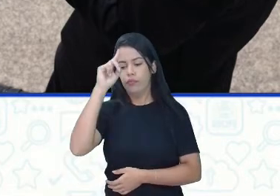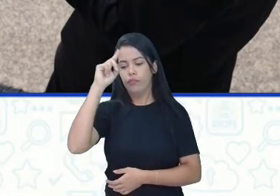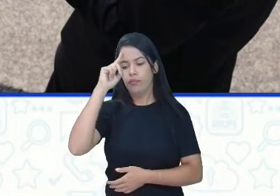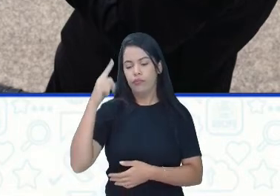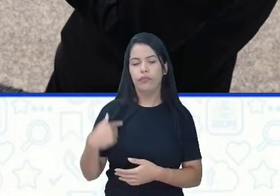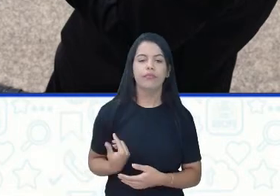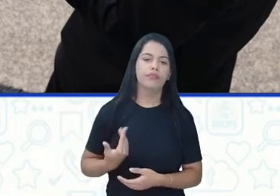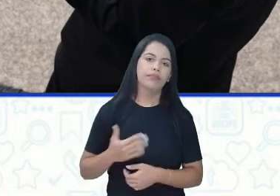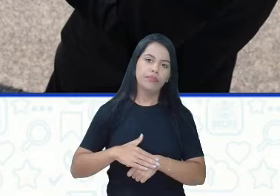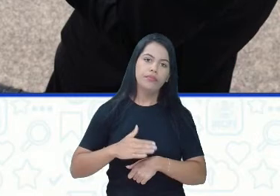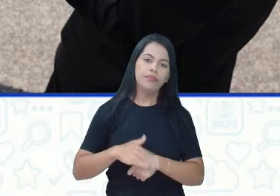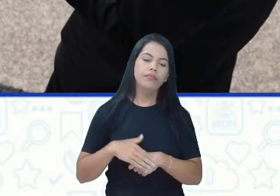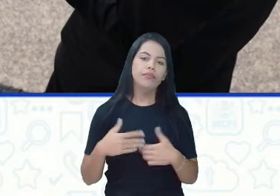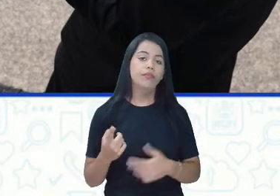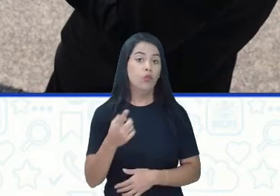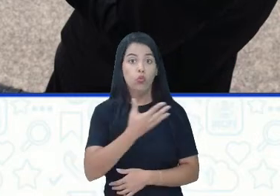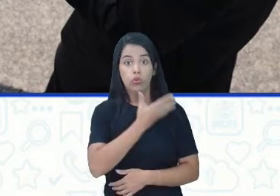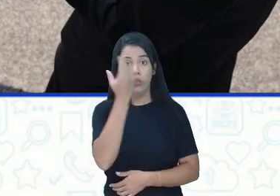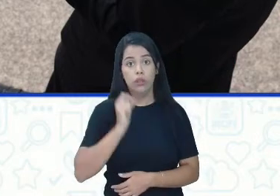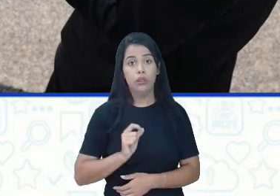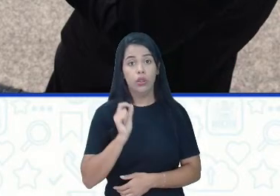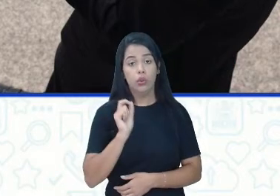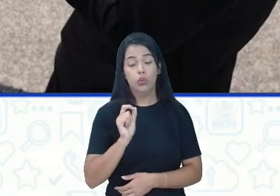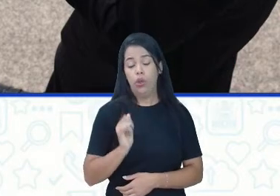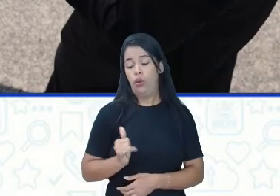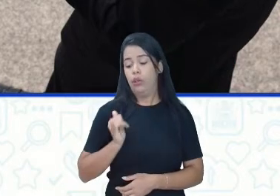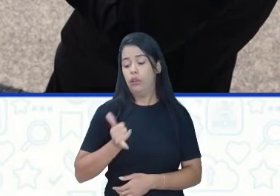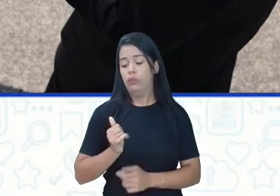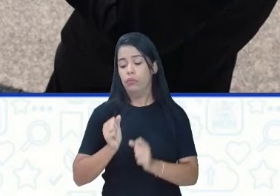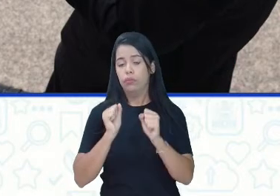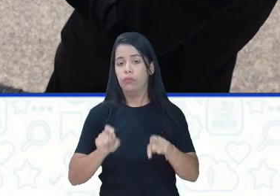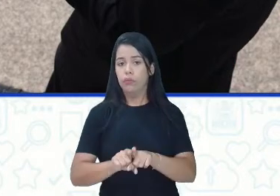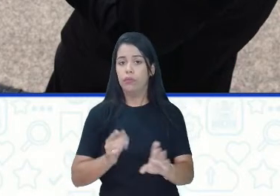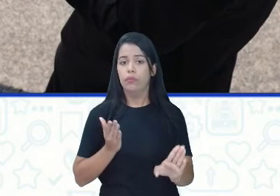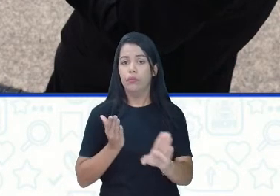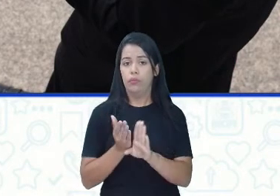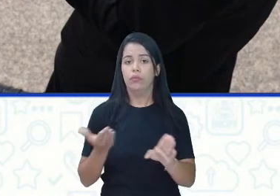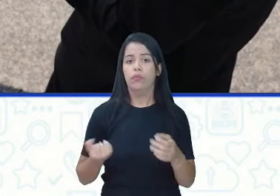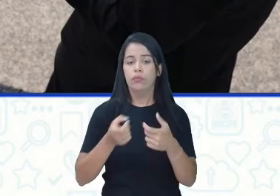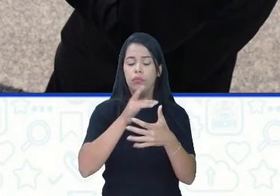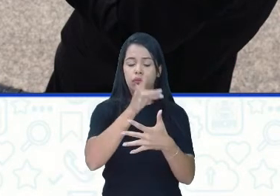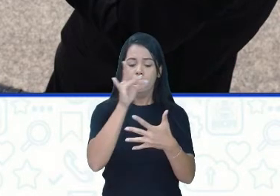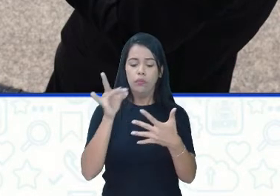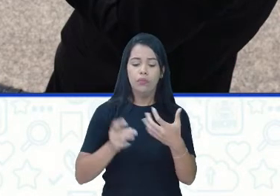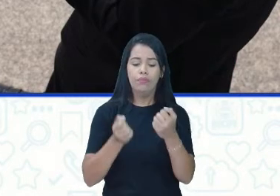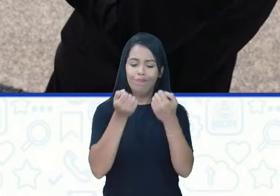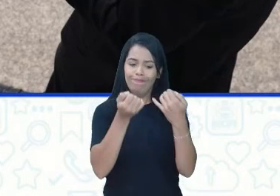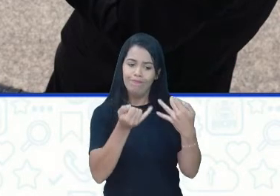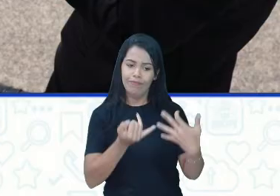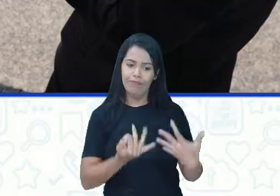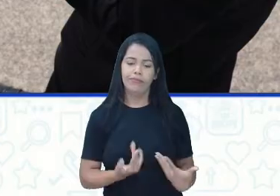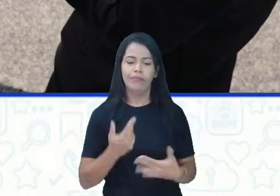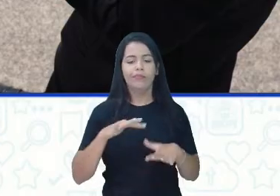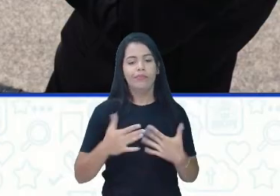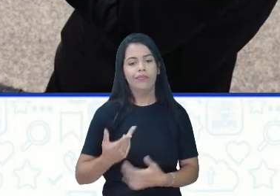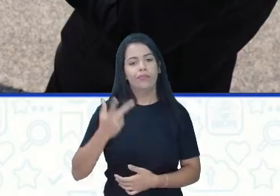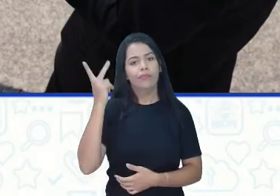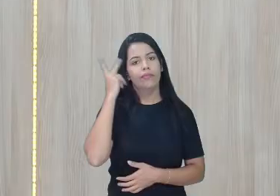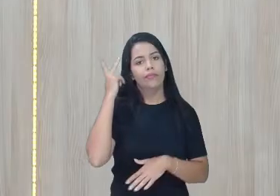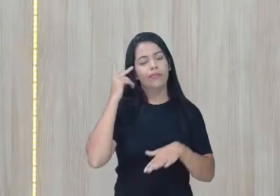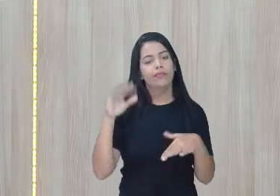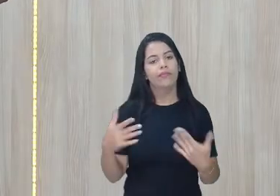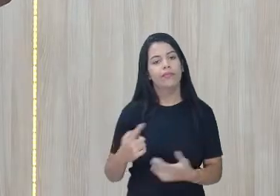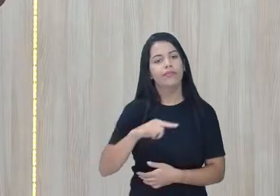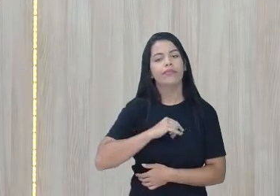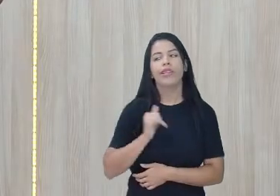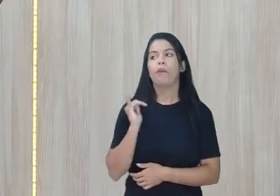se esqueça de que uma narrativa também pode ser encontrada descrições. E geralmente são, né? Quando a gente está contando